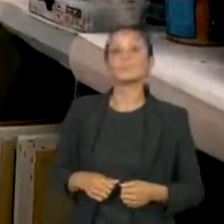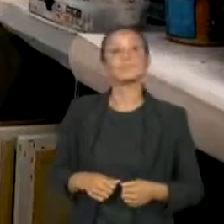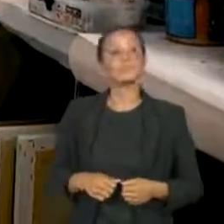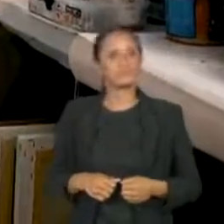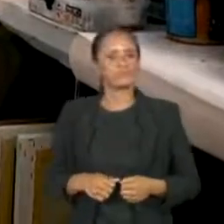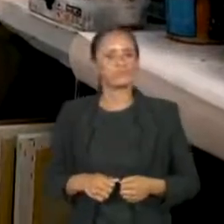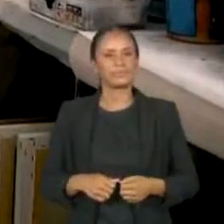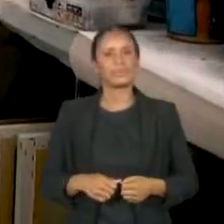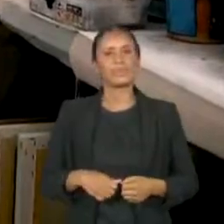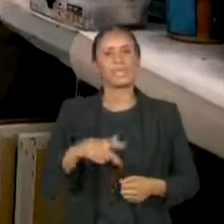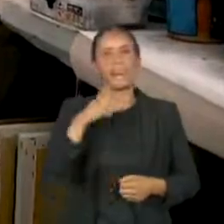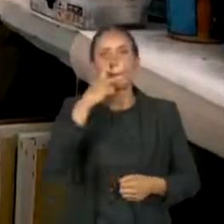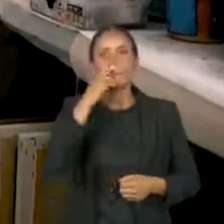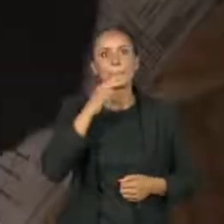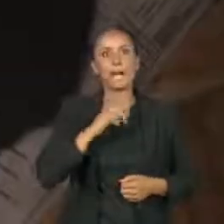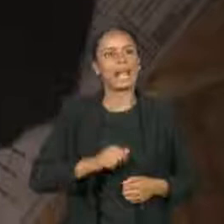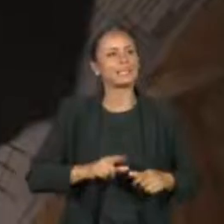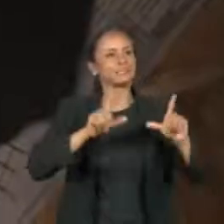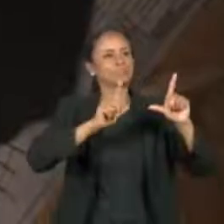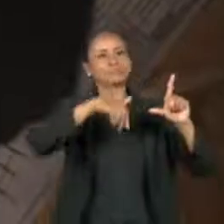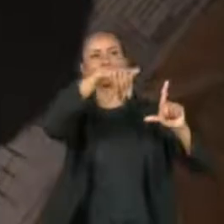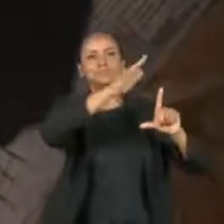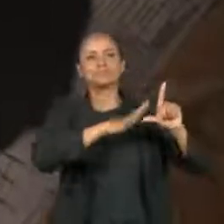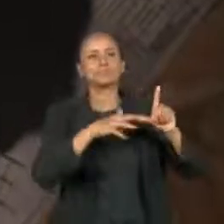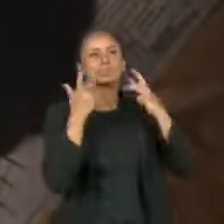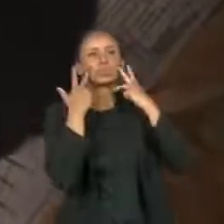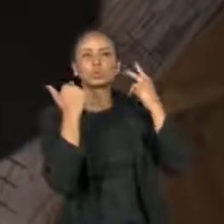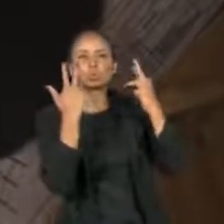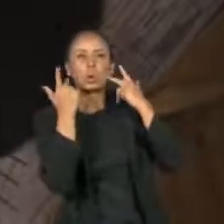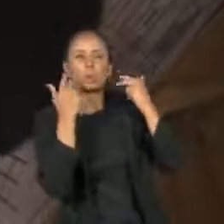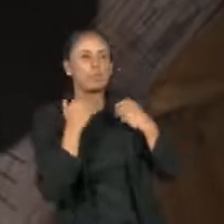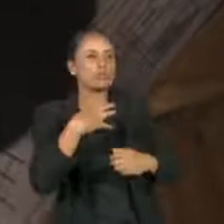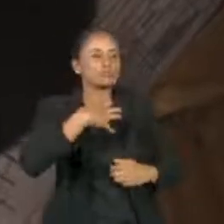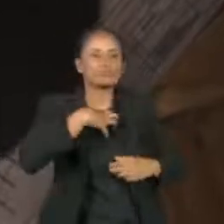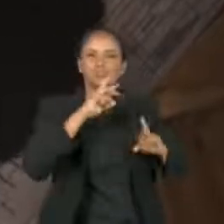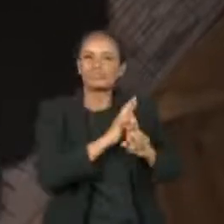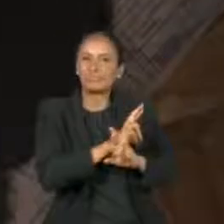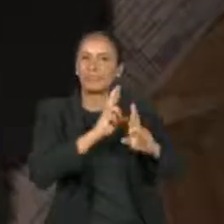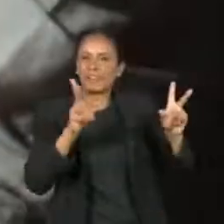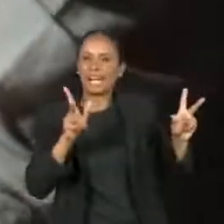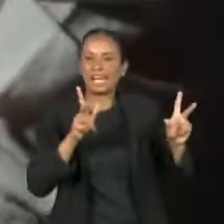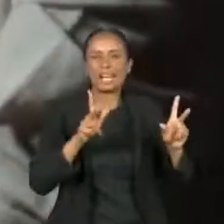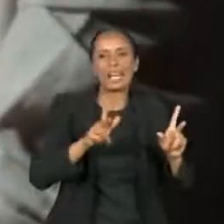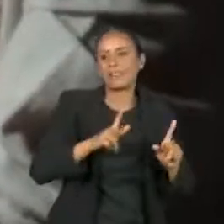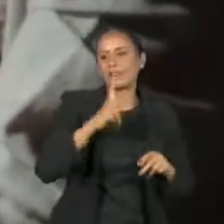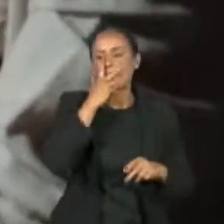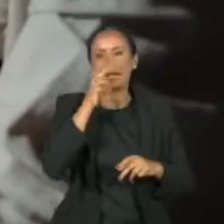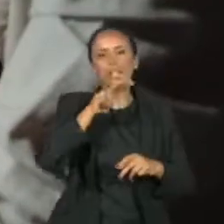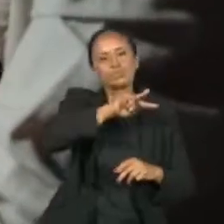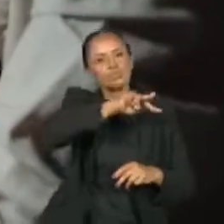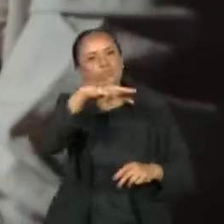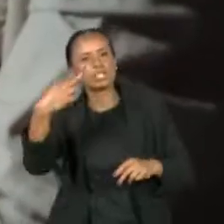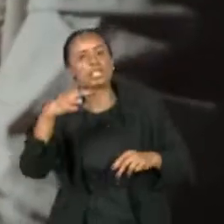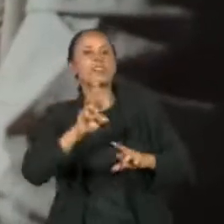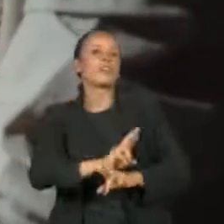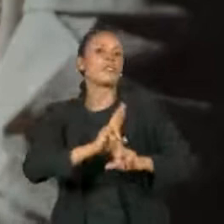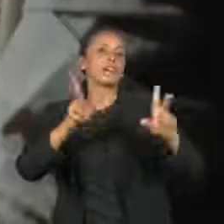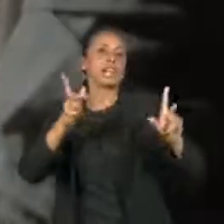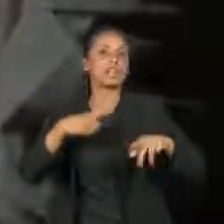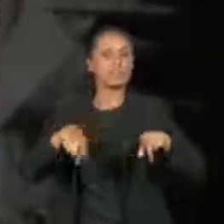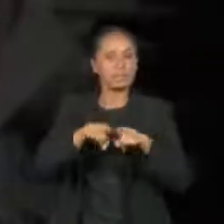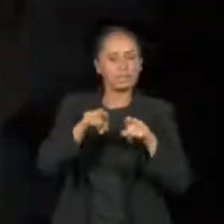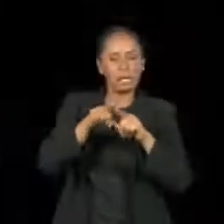Enxergar as coisas comuns com um novo olhar, ou pelo menos de maneira diferente das outras pessoas. Esse é um traço comum entre as